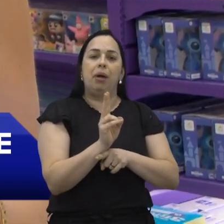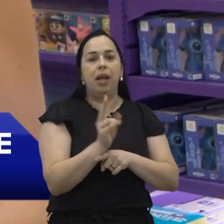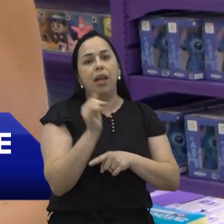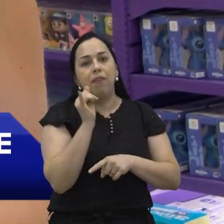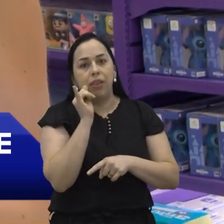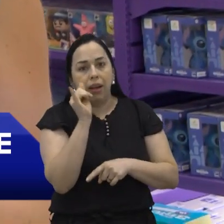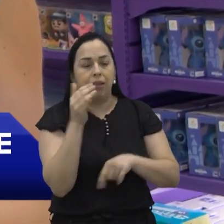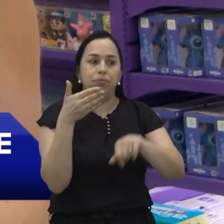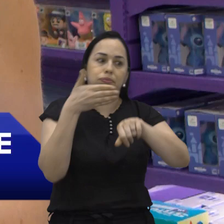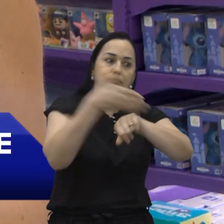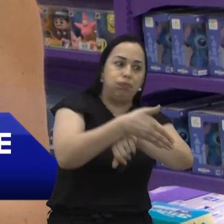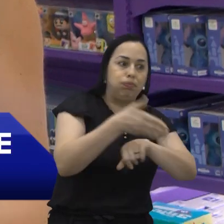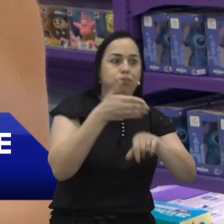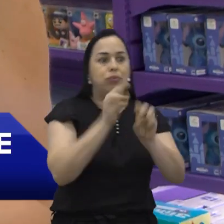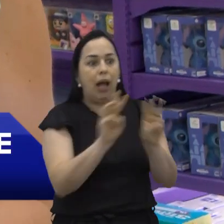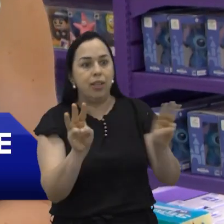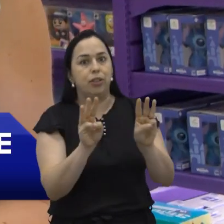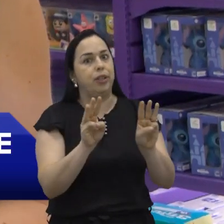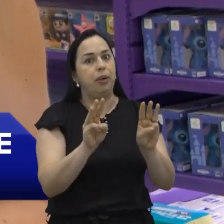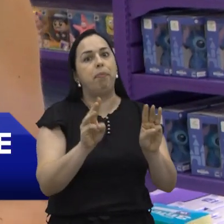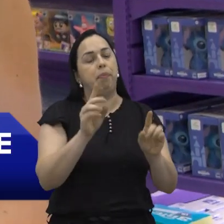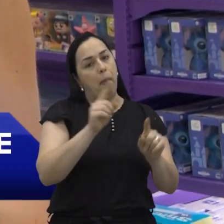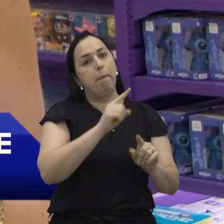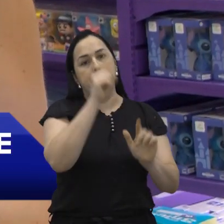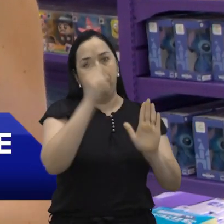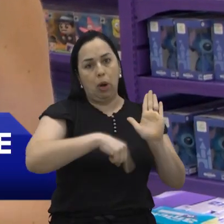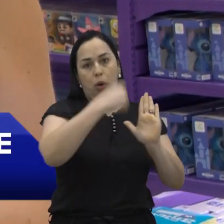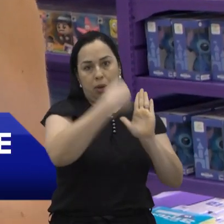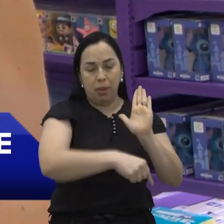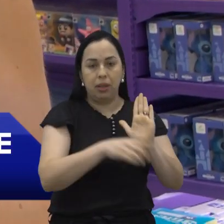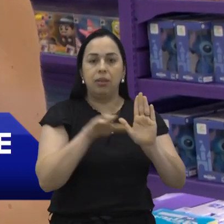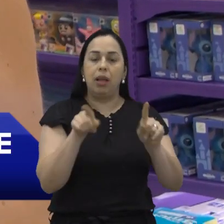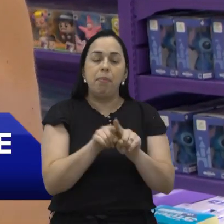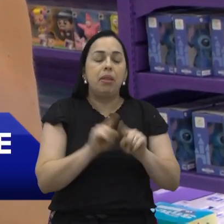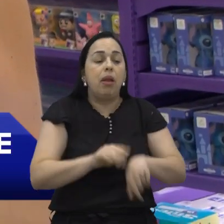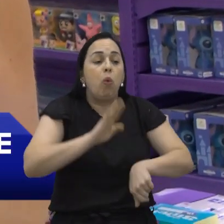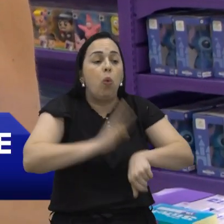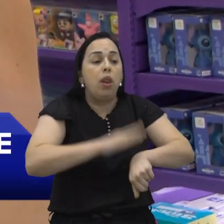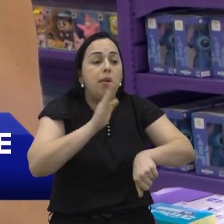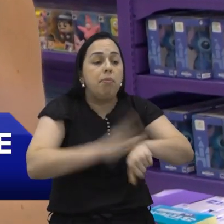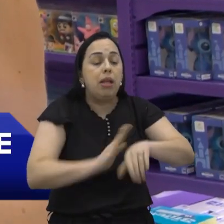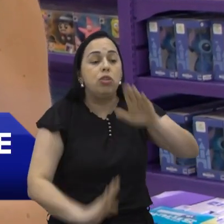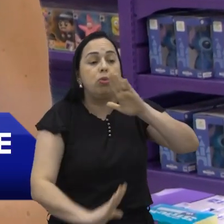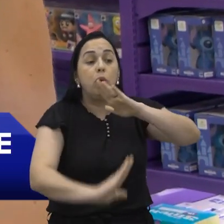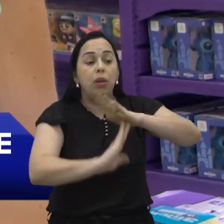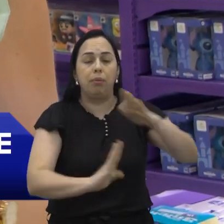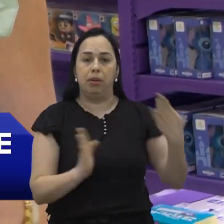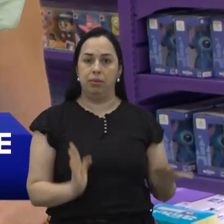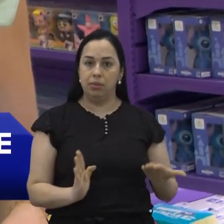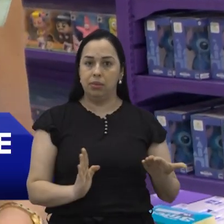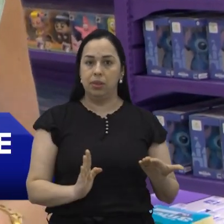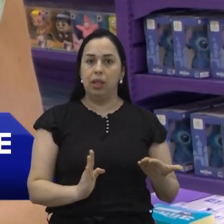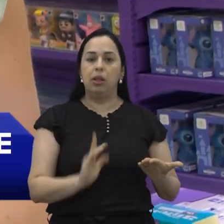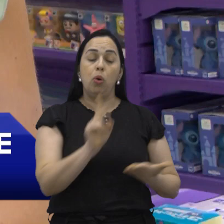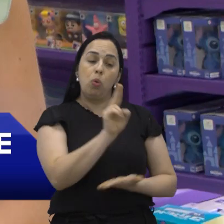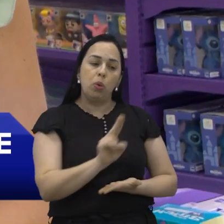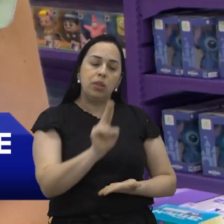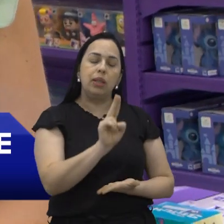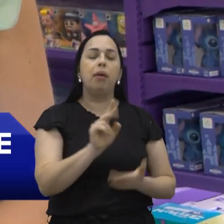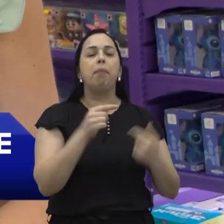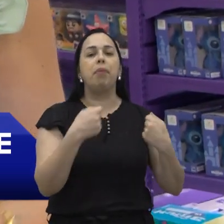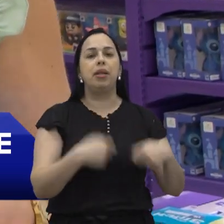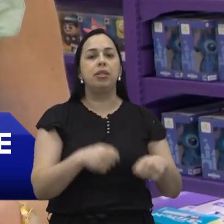acessar a produtos, né, inadequados. Então, e também limitar a questão do tempo